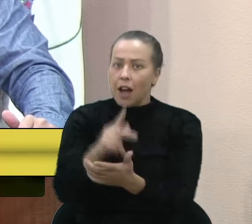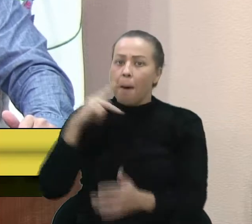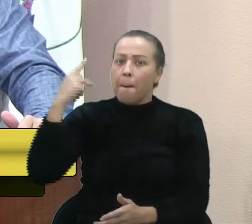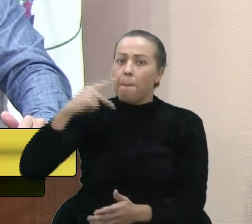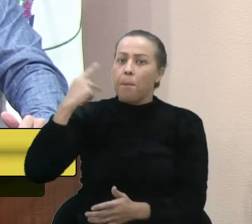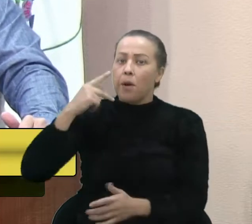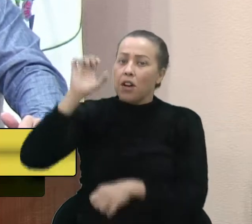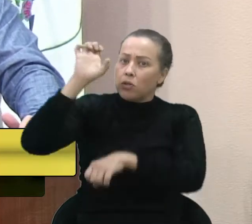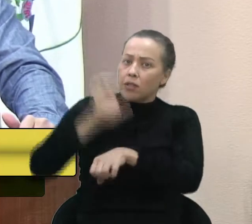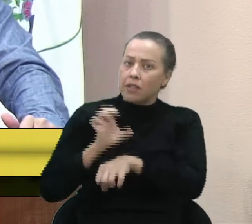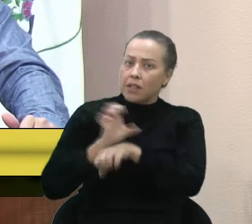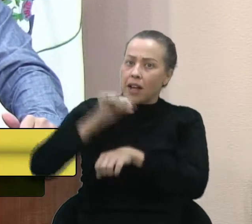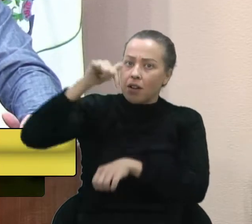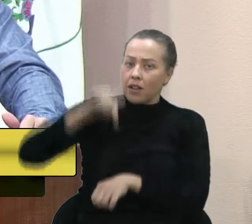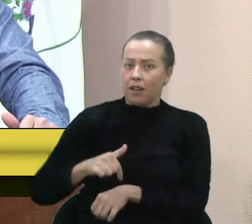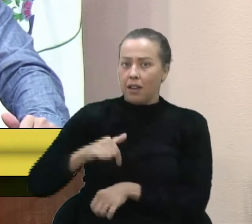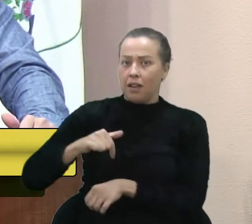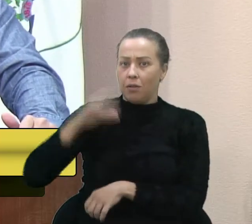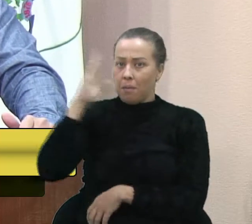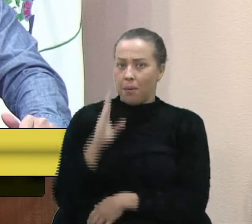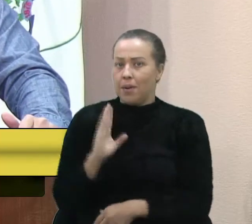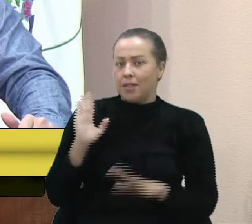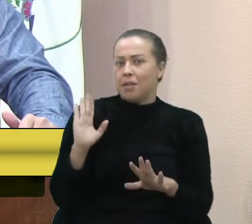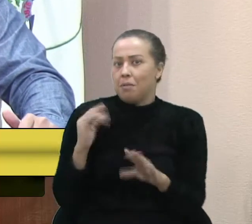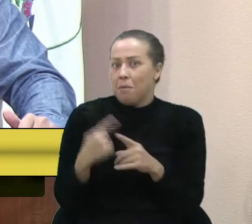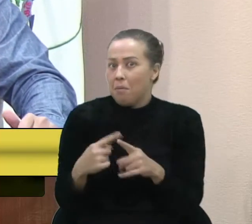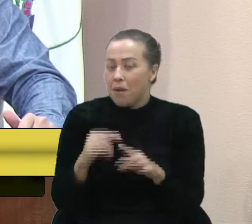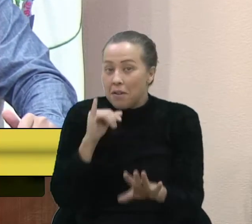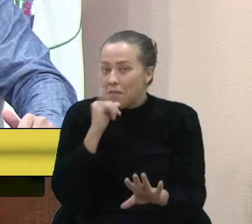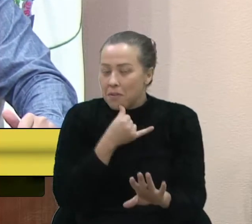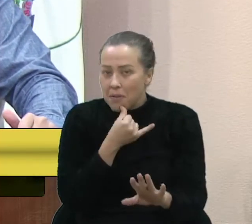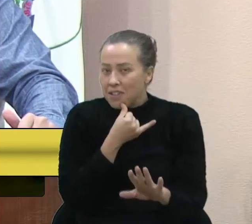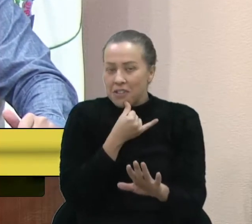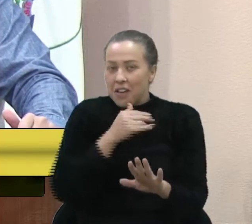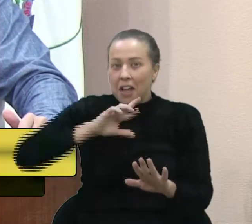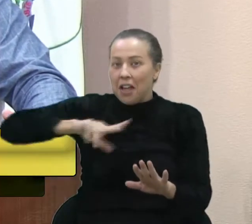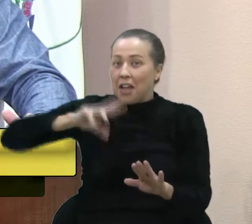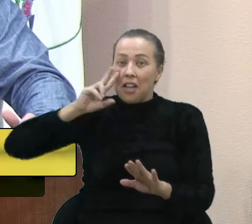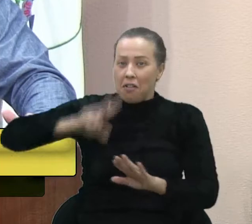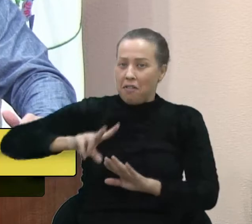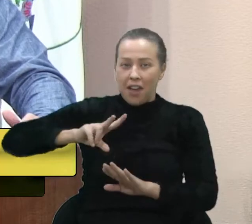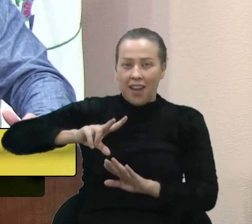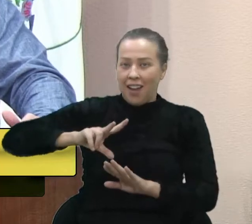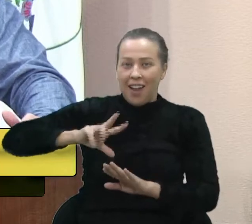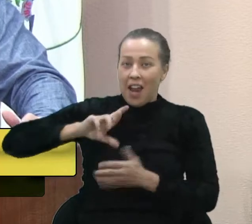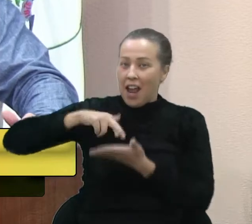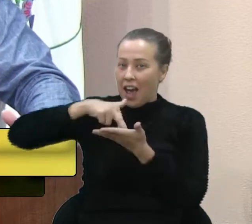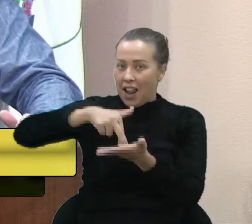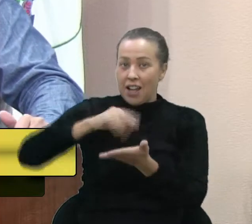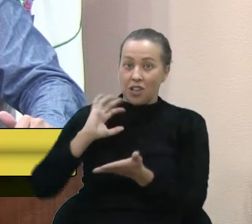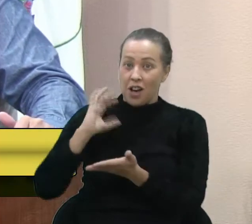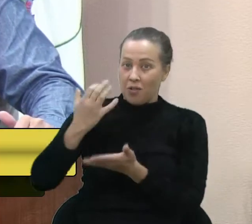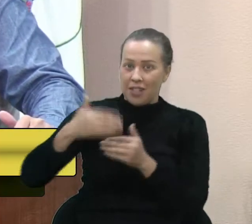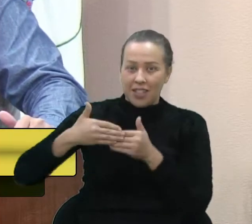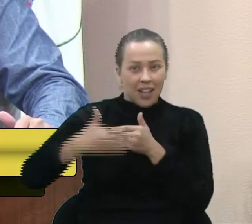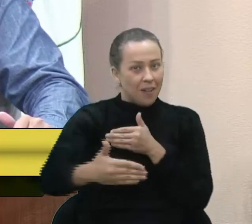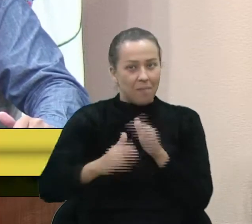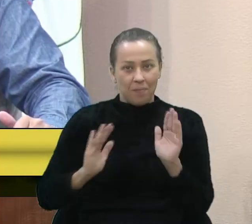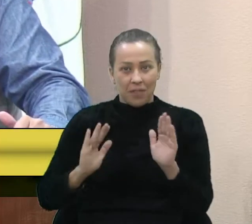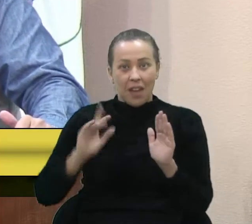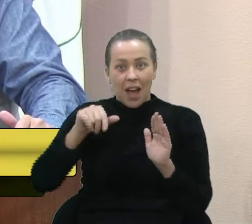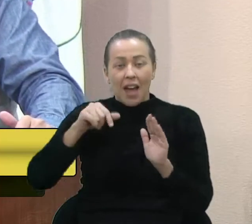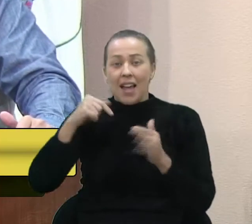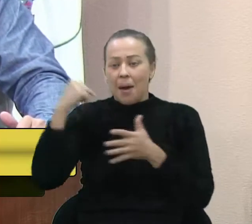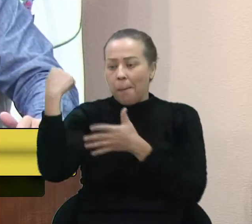de Estado no nosso país. Porque, infelizmente, a gente não vê isso acontecendo. Então, acho que é um